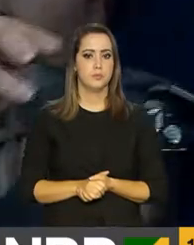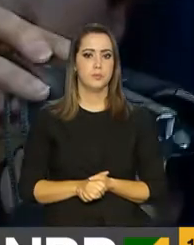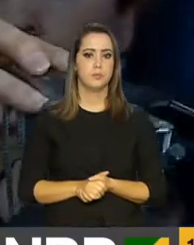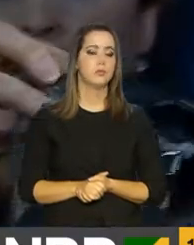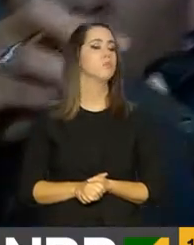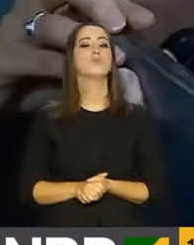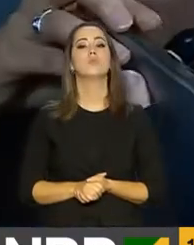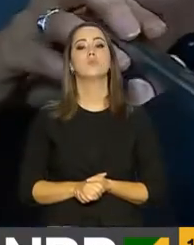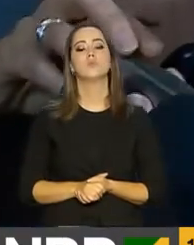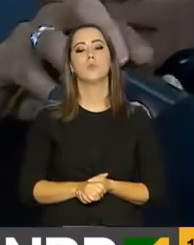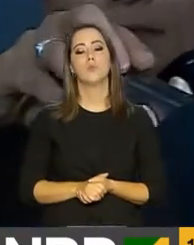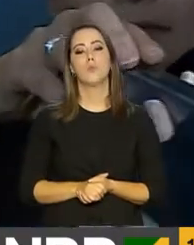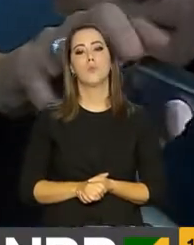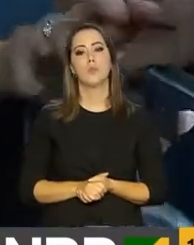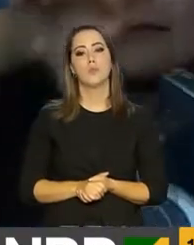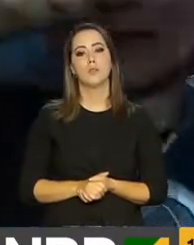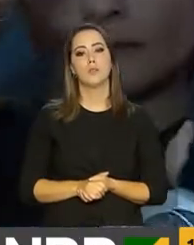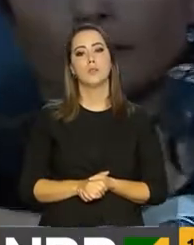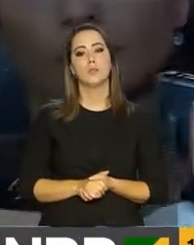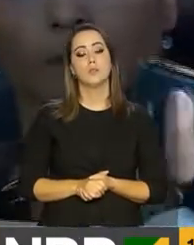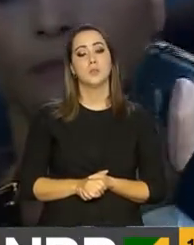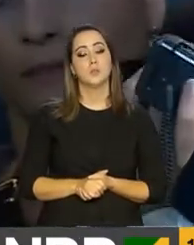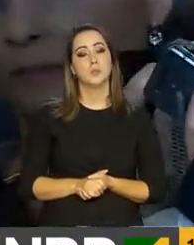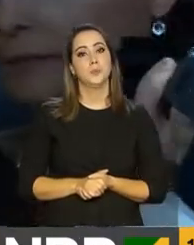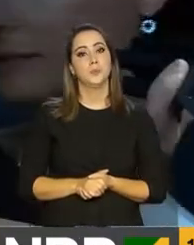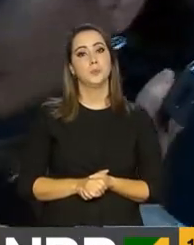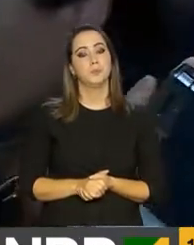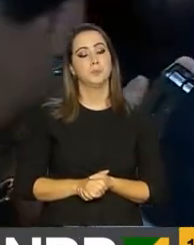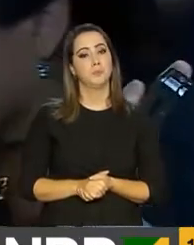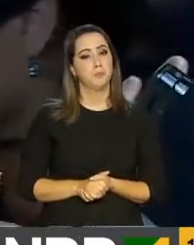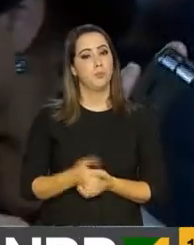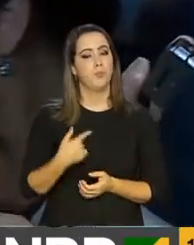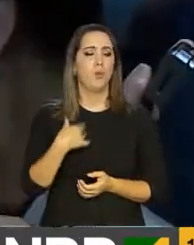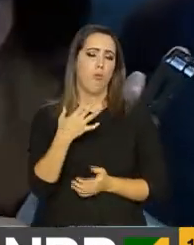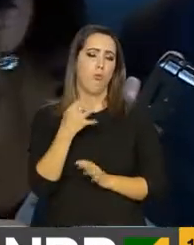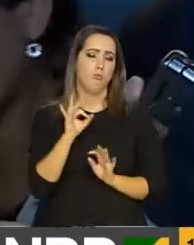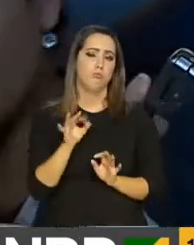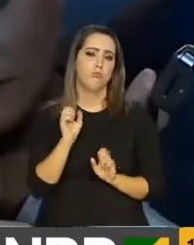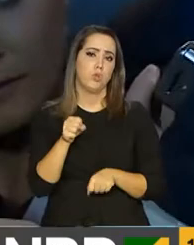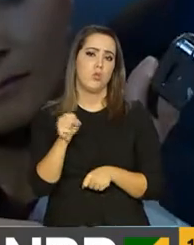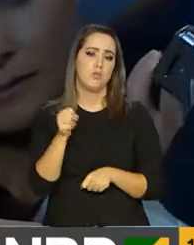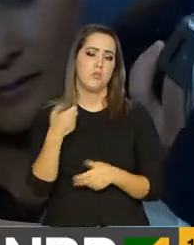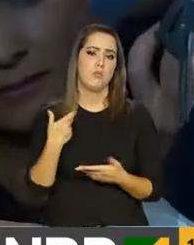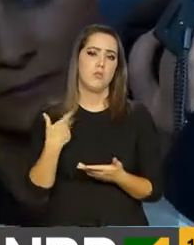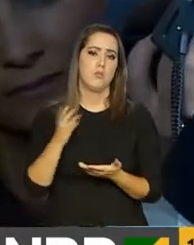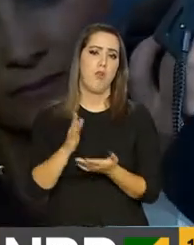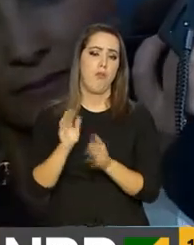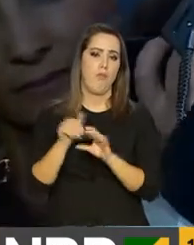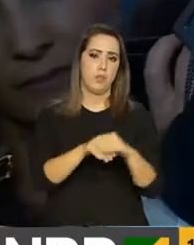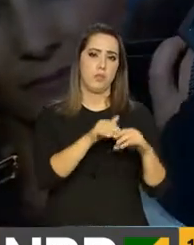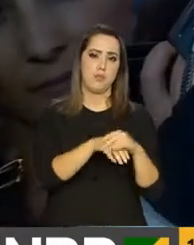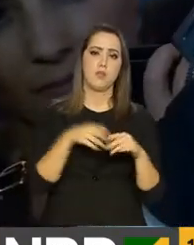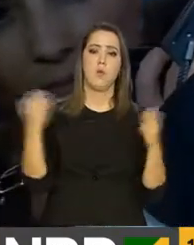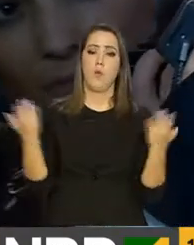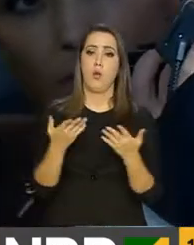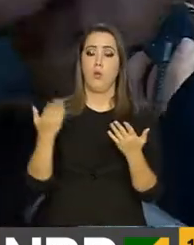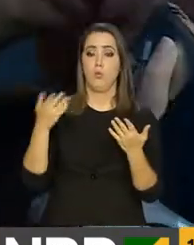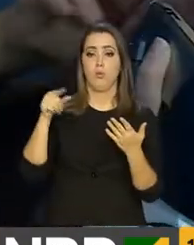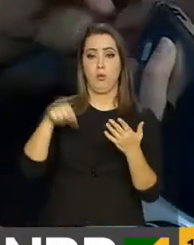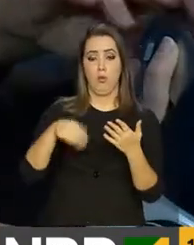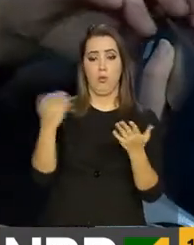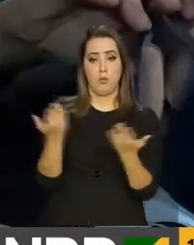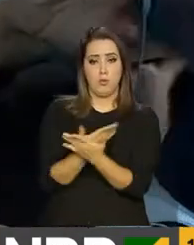e não votar nenhum turno este ano? Eu acho que dá, vai ser possível votar. Nós todos estamos entusiasmados